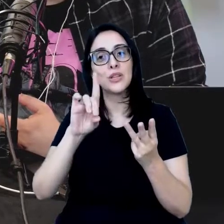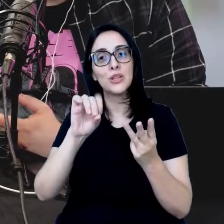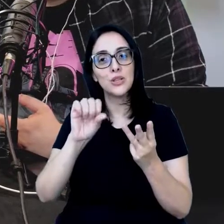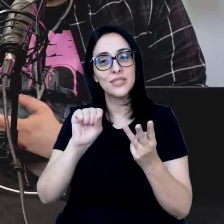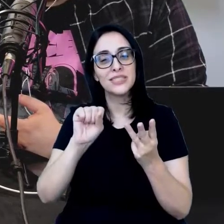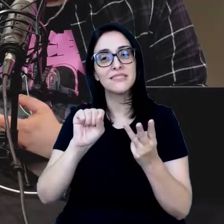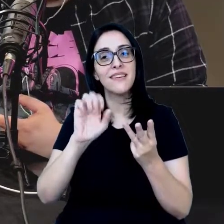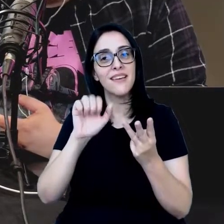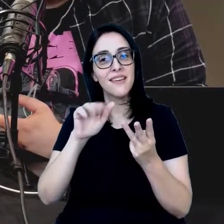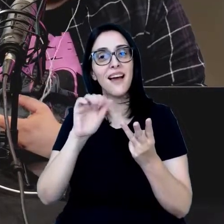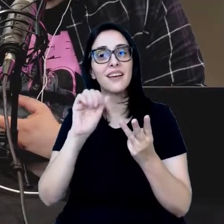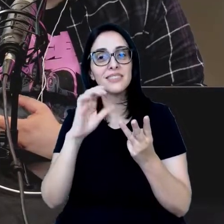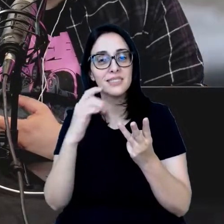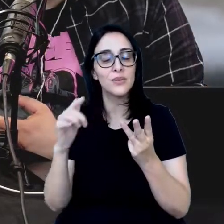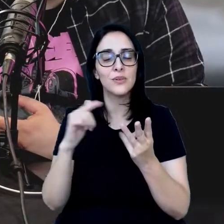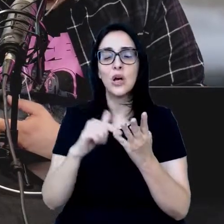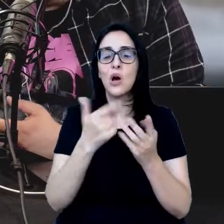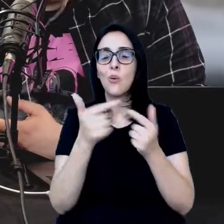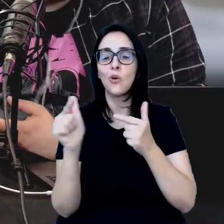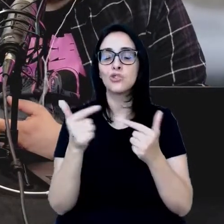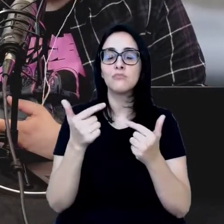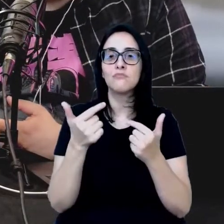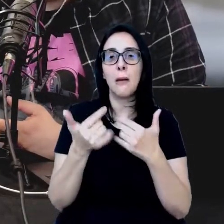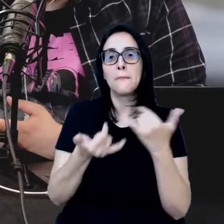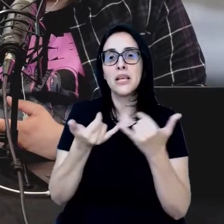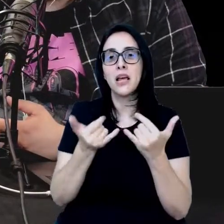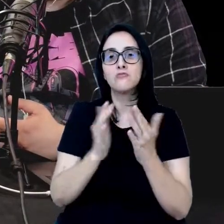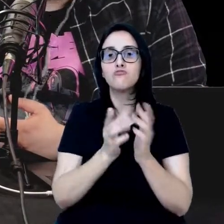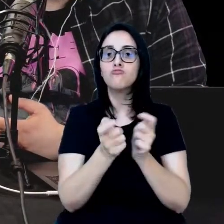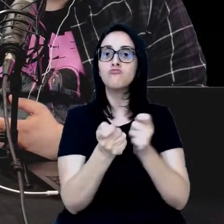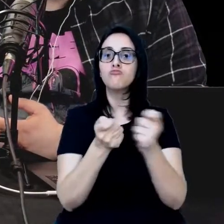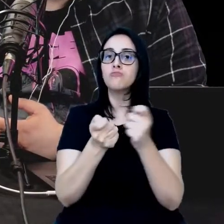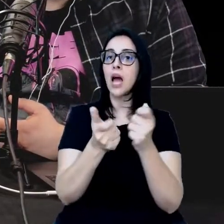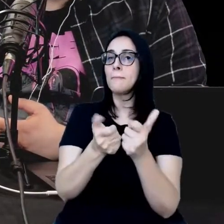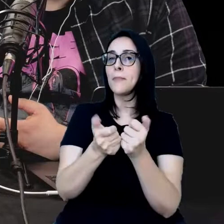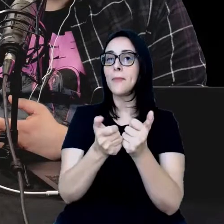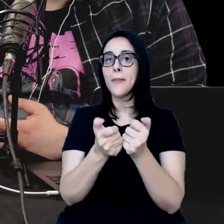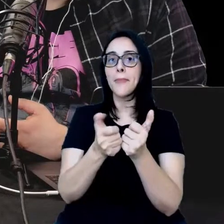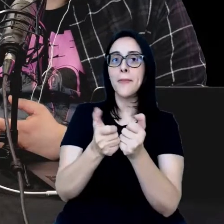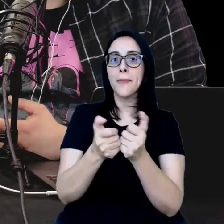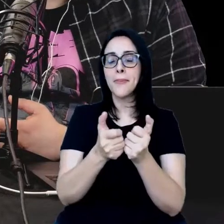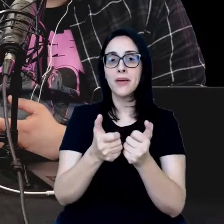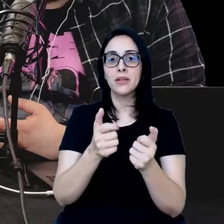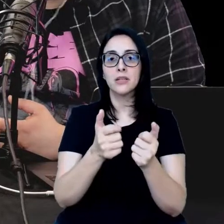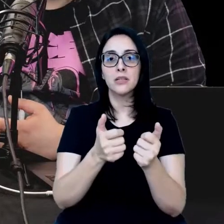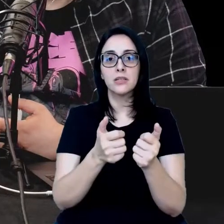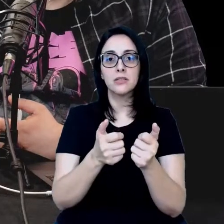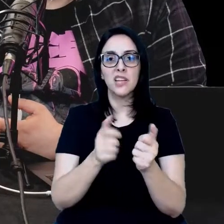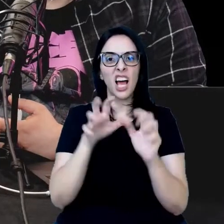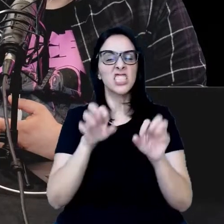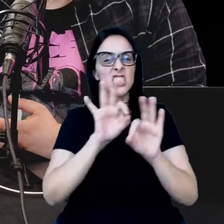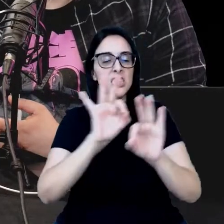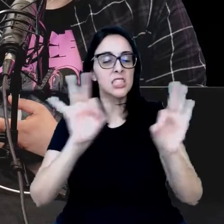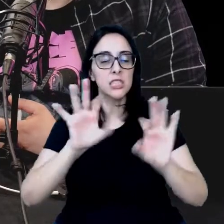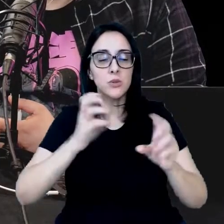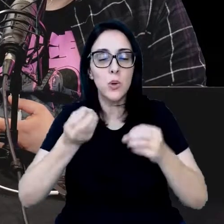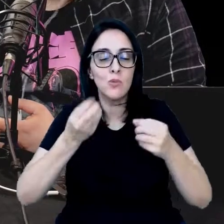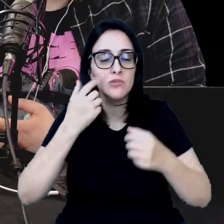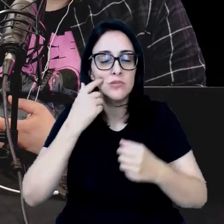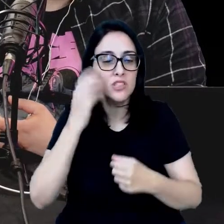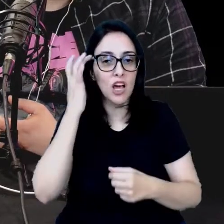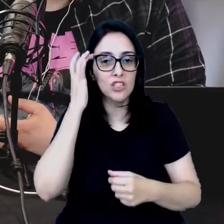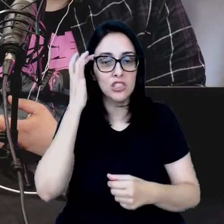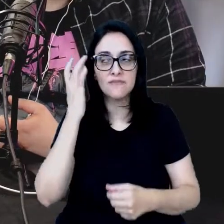você gostaria que fosse nessa pegada pra você controlar? Ah, que fosse nessa pegada? É.